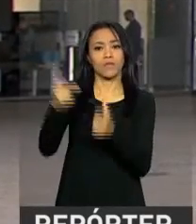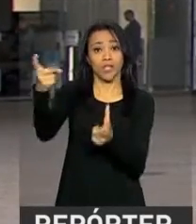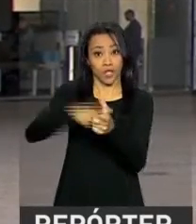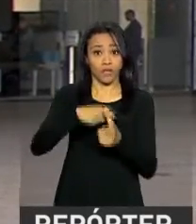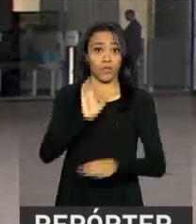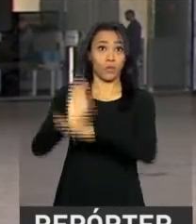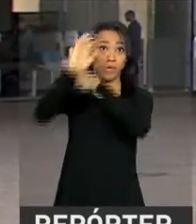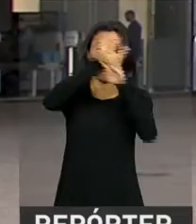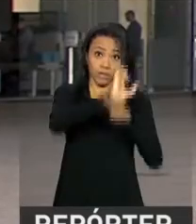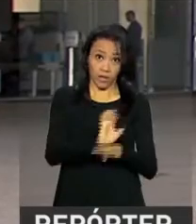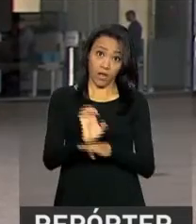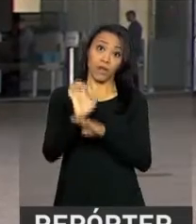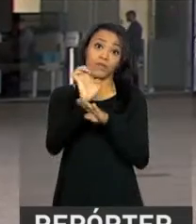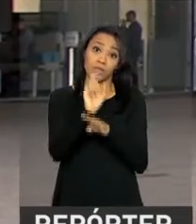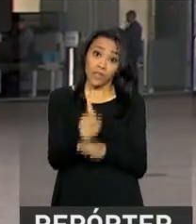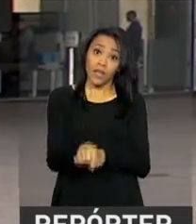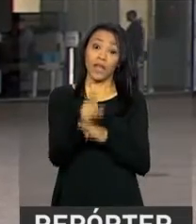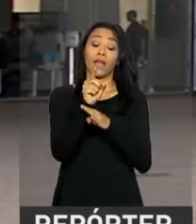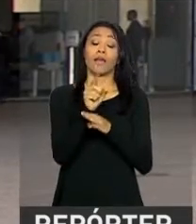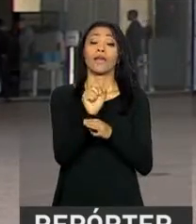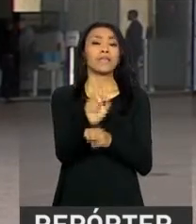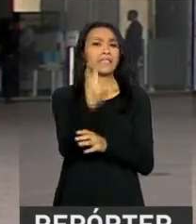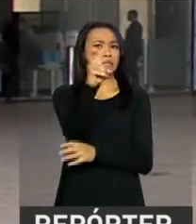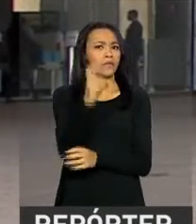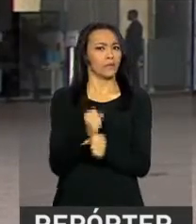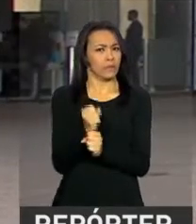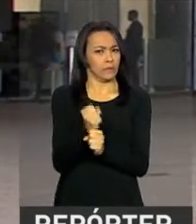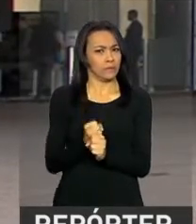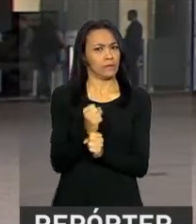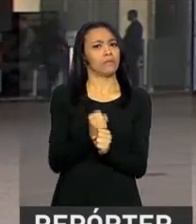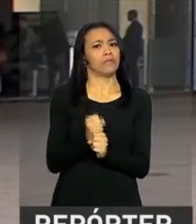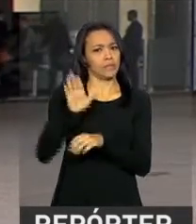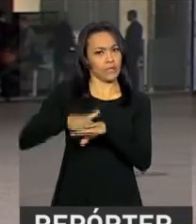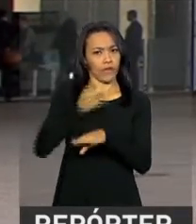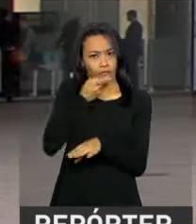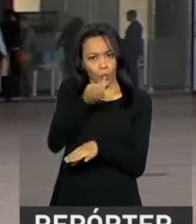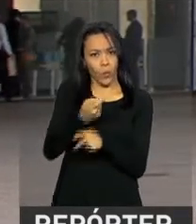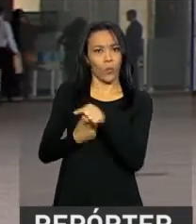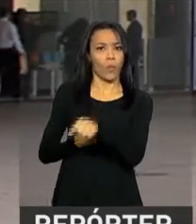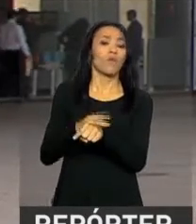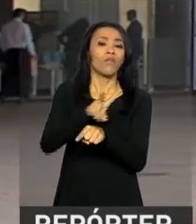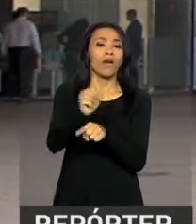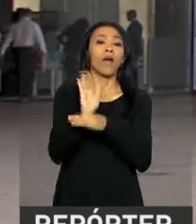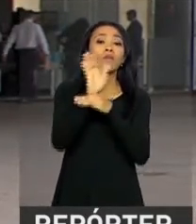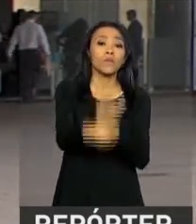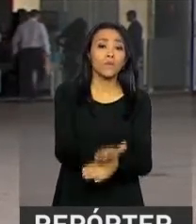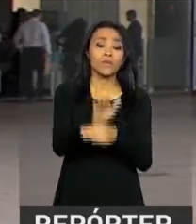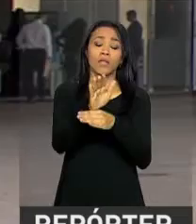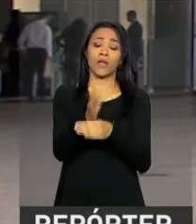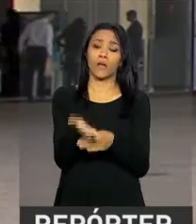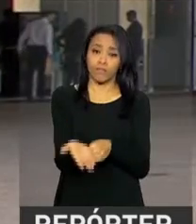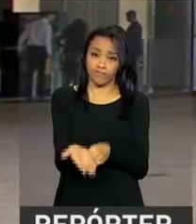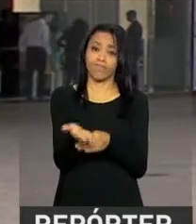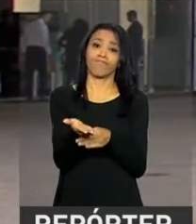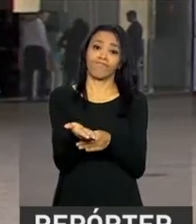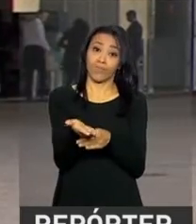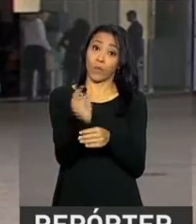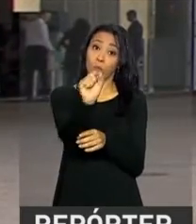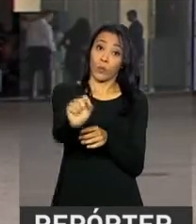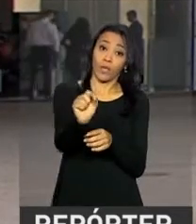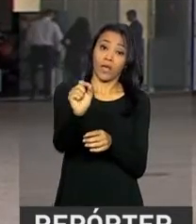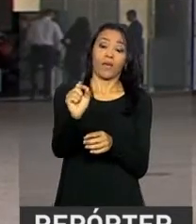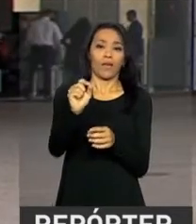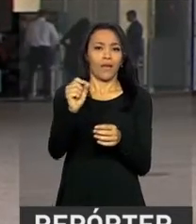a União, uma demanda de pelo menos 5 anos, aí, segundo ele, e que vai ajudar, nas palavras do presidente em exercício, a